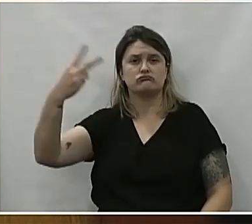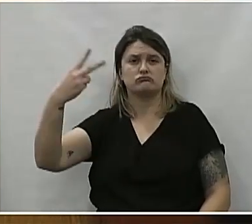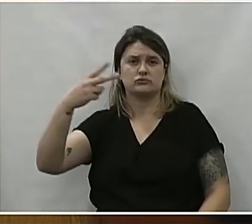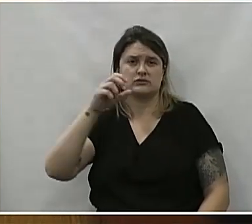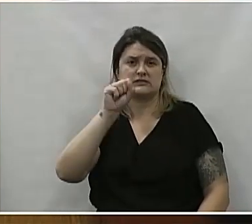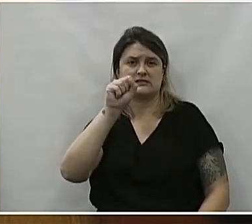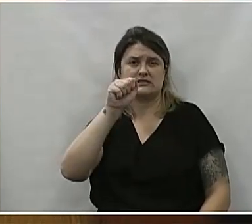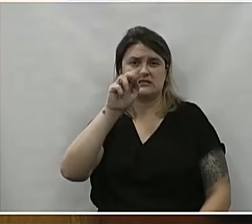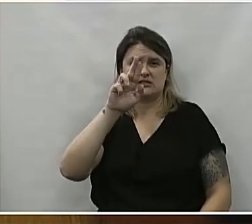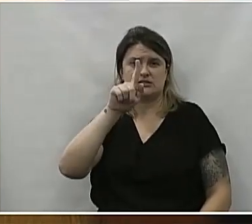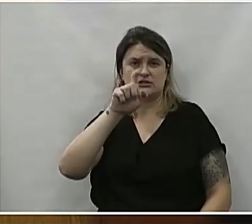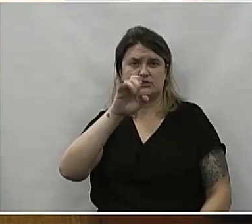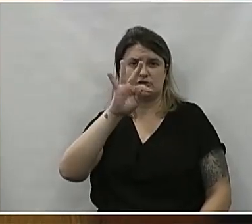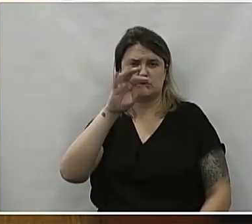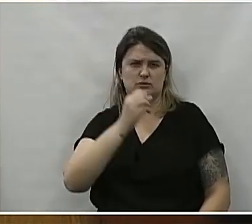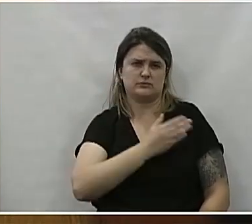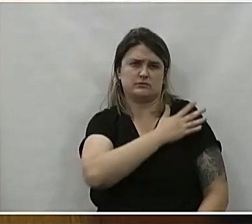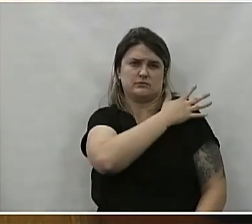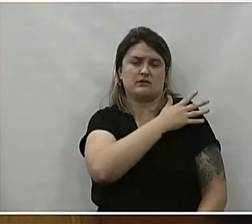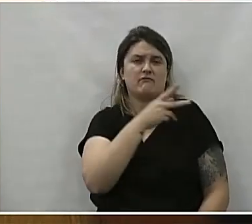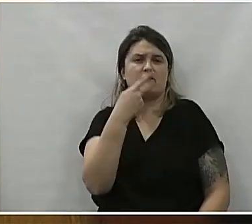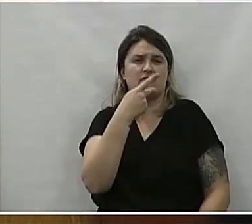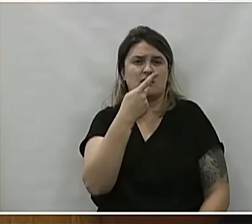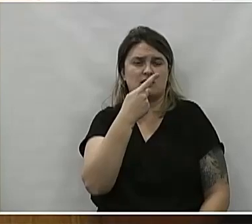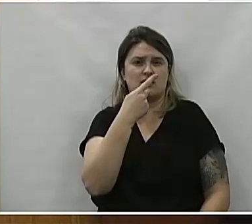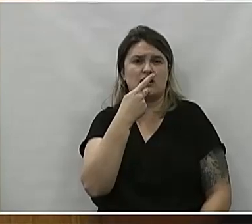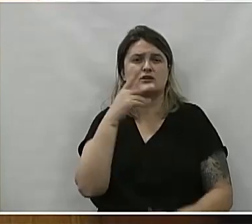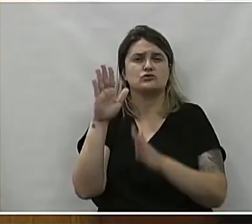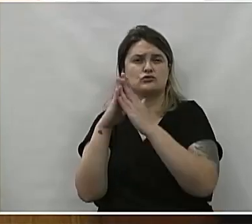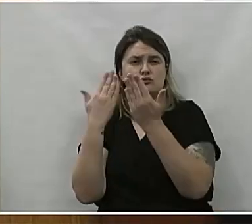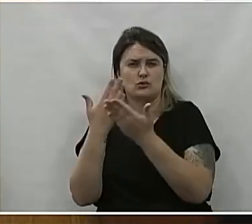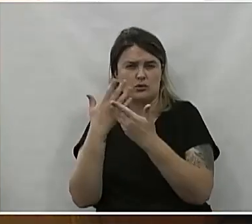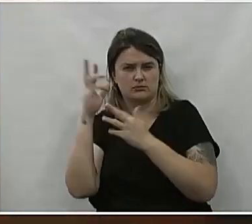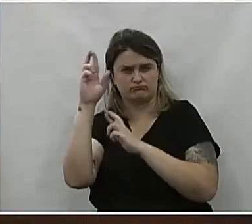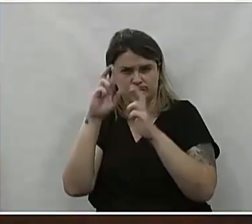Adriano Frankoski Para falar sobre o batalhão Da patrulha escolar